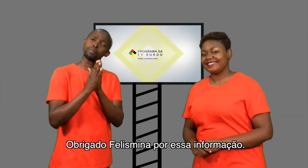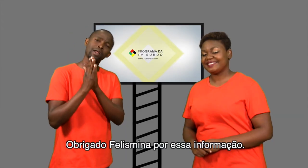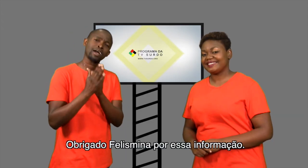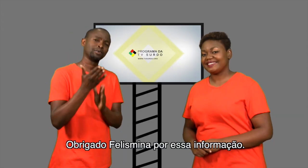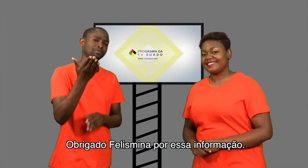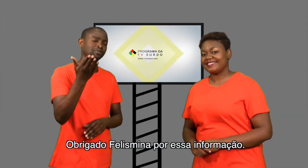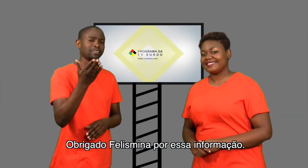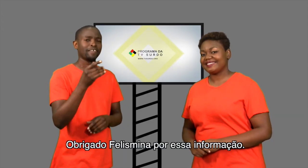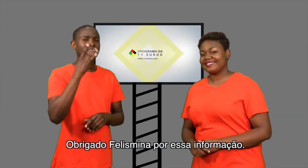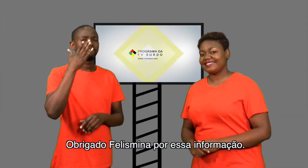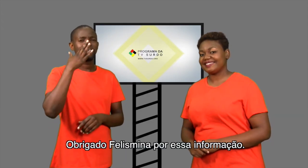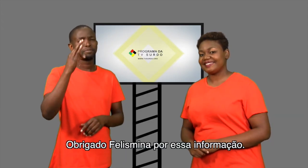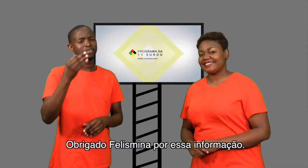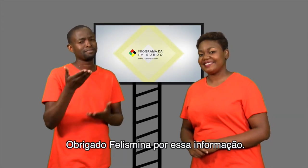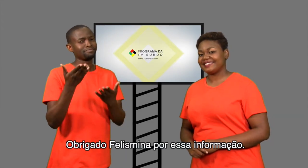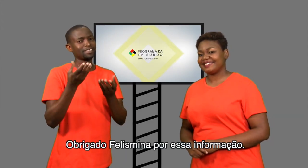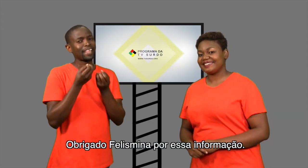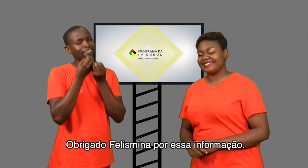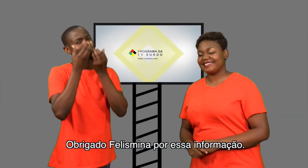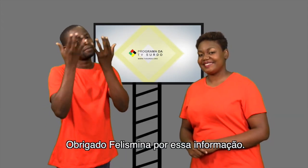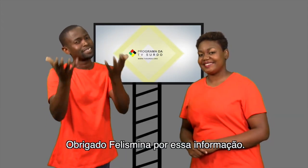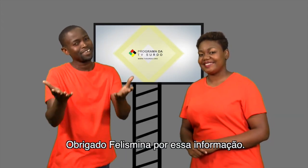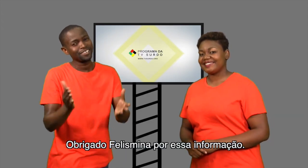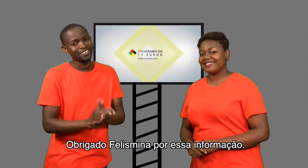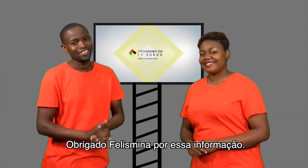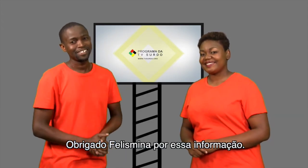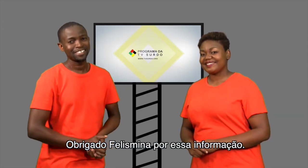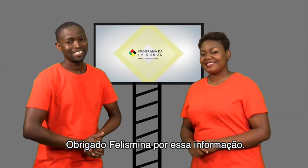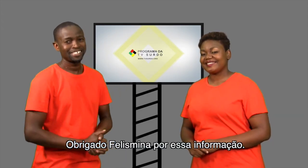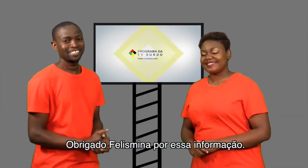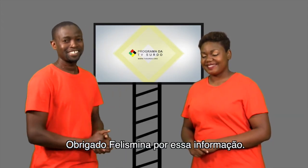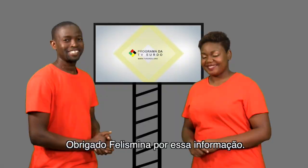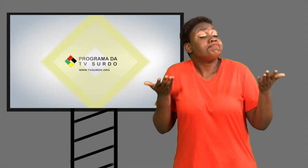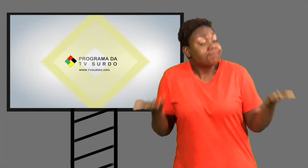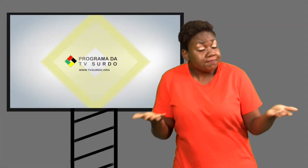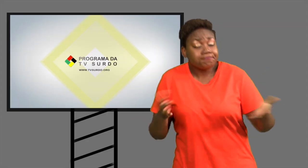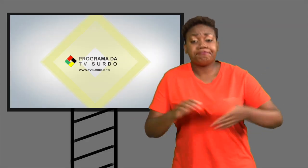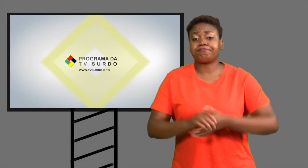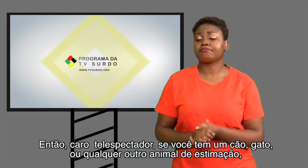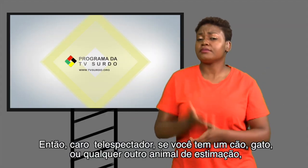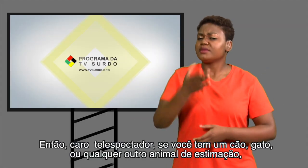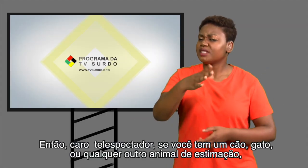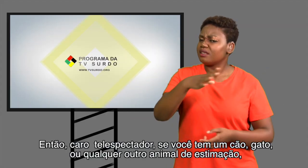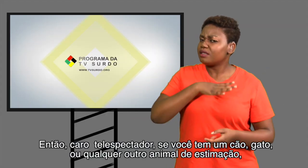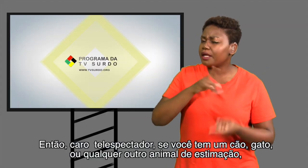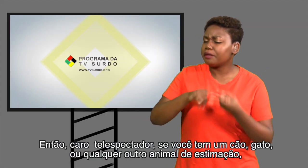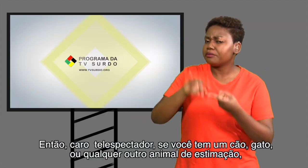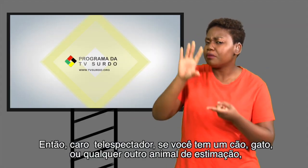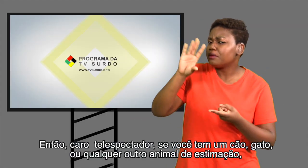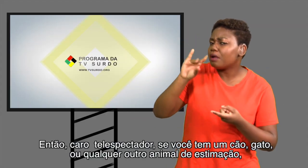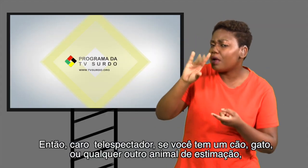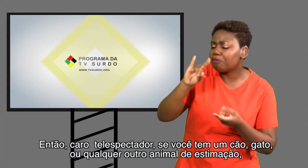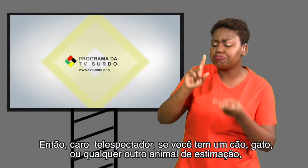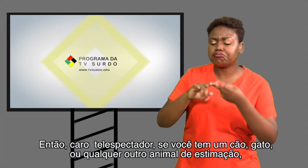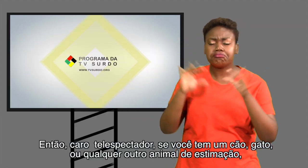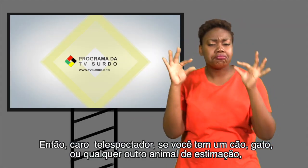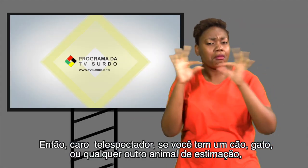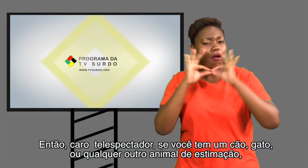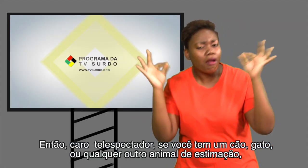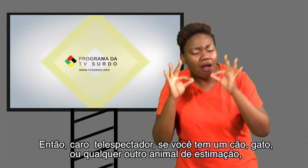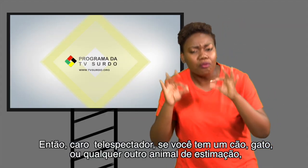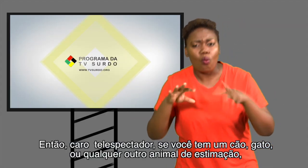Obrigado Feliz Mina por essa informação. Então, caro telespectador,